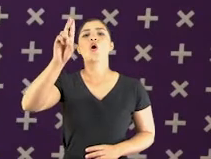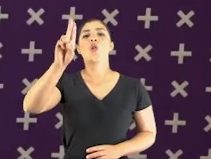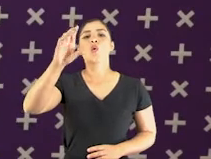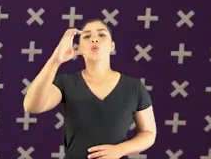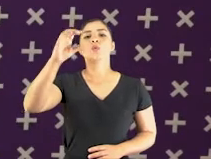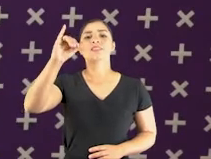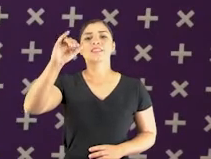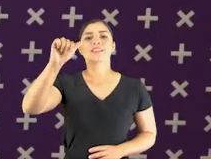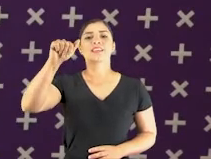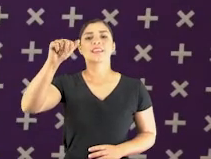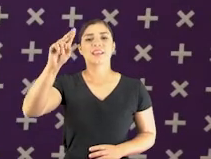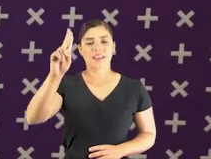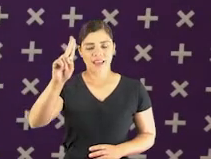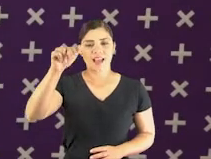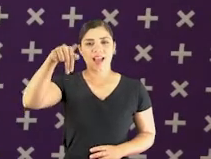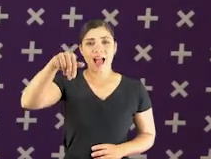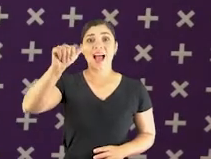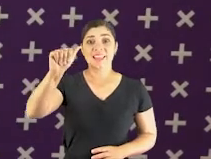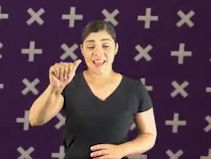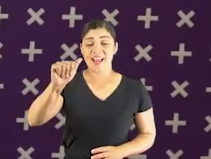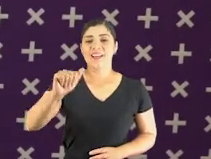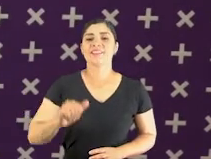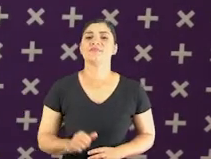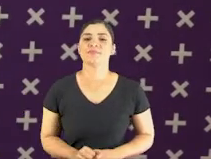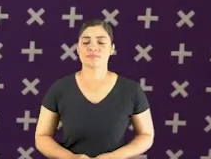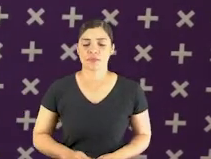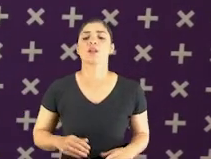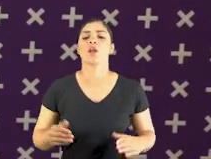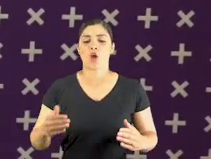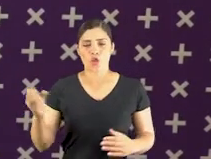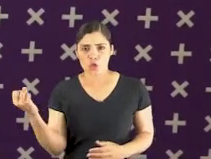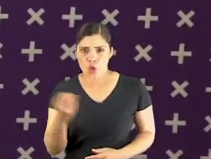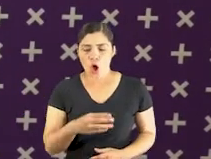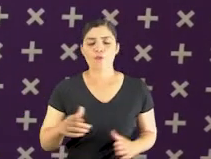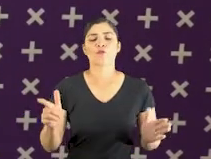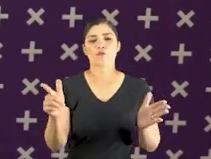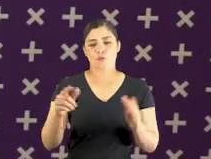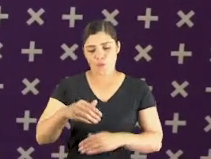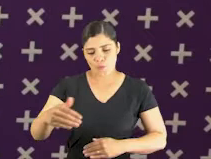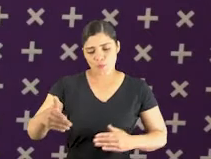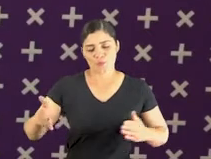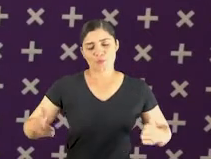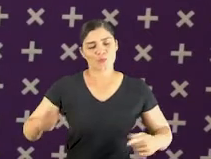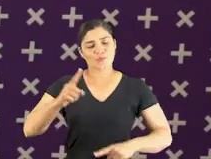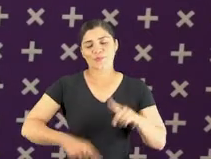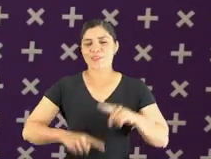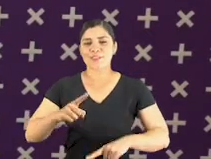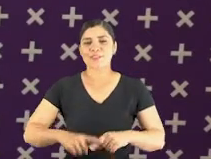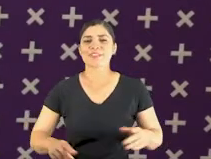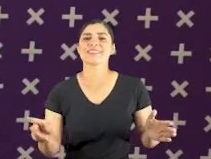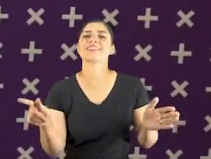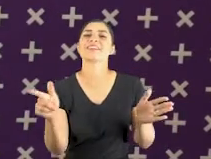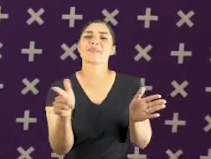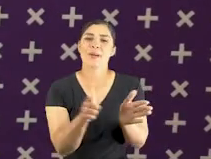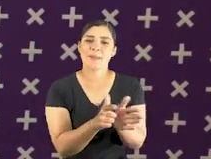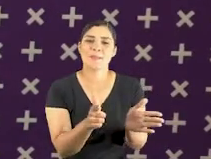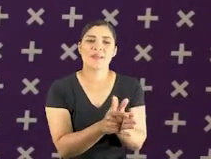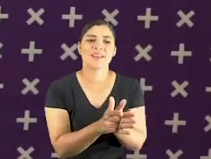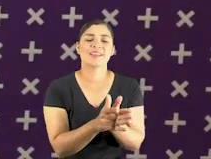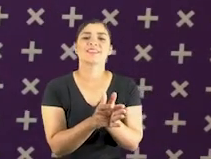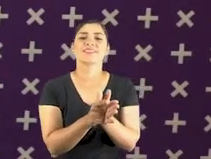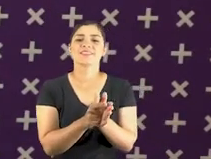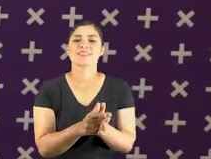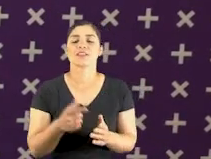Luciana Vilas Boas Pereira valezi da área de Novos Produtos em papéis deixa das boas vindas daquelas nossos convidados